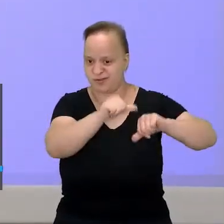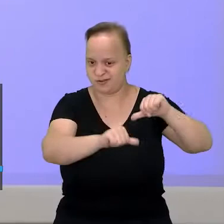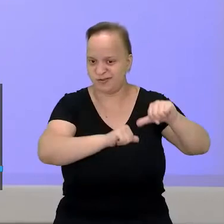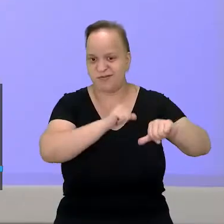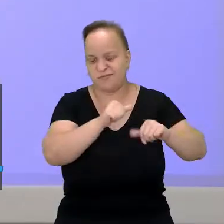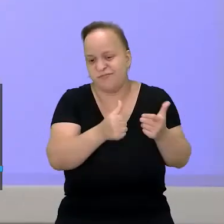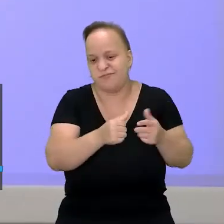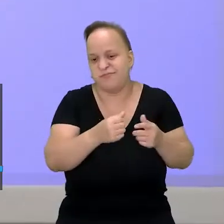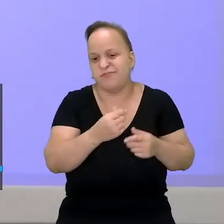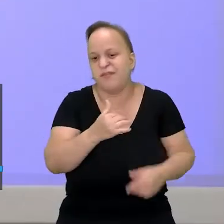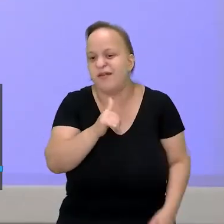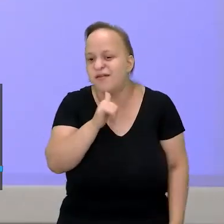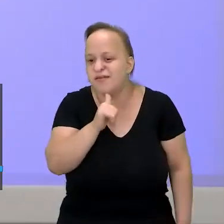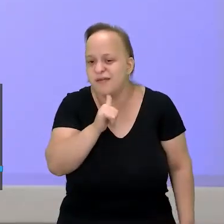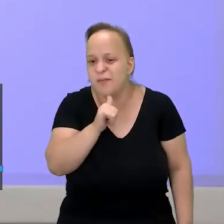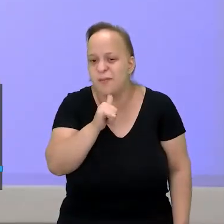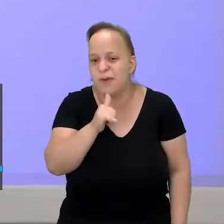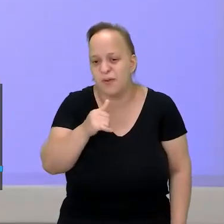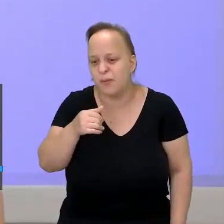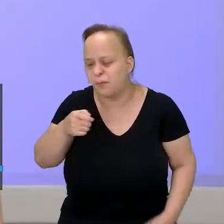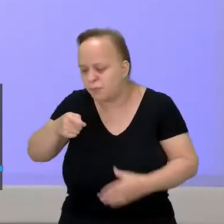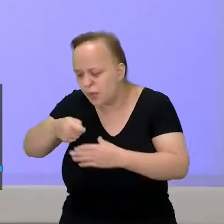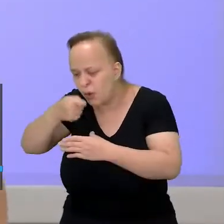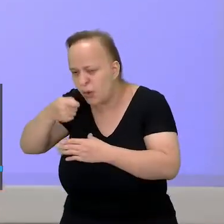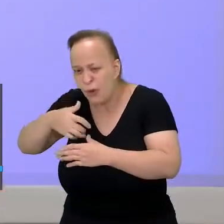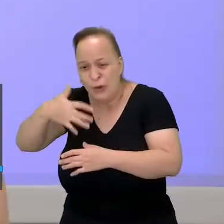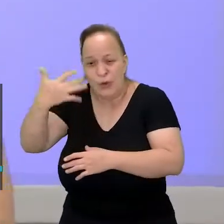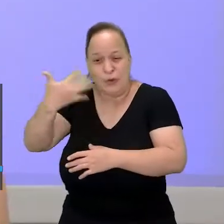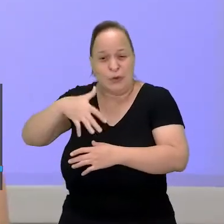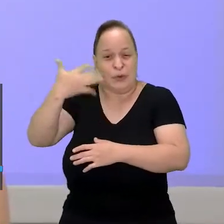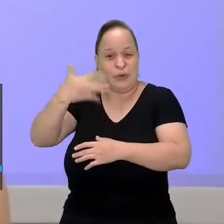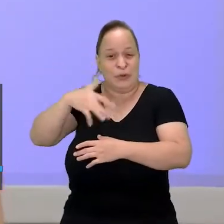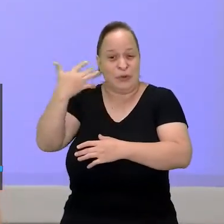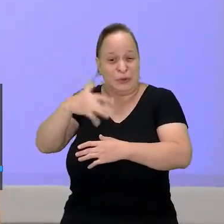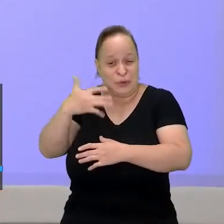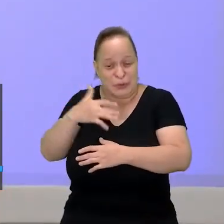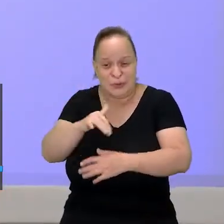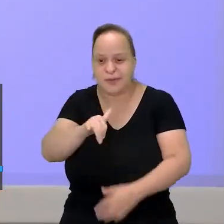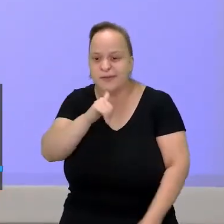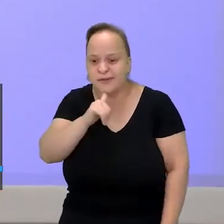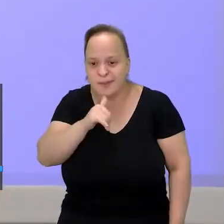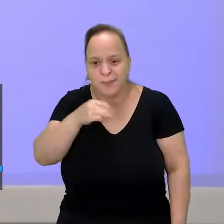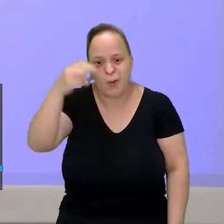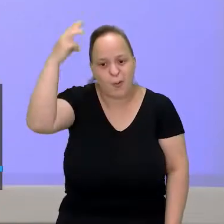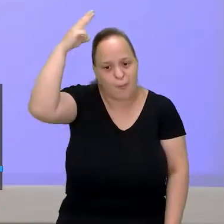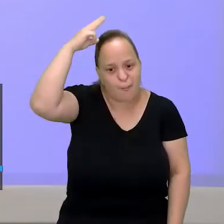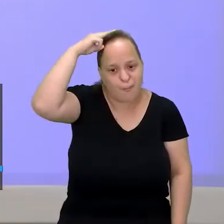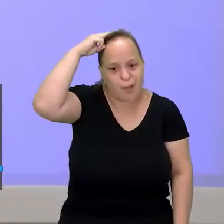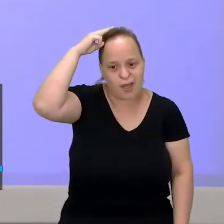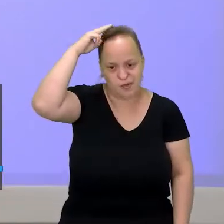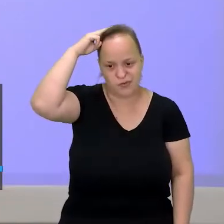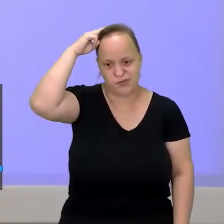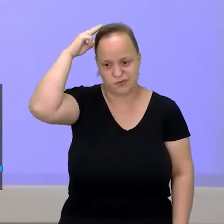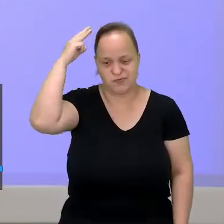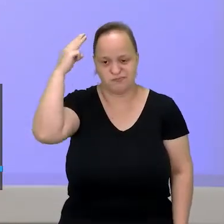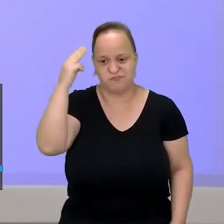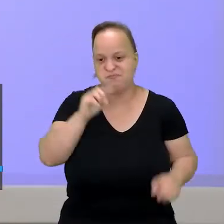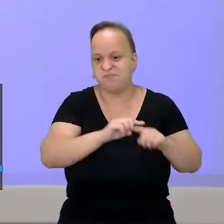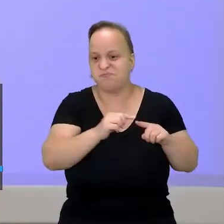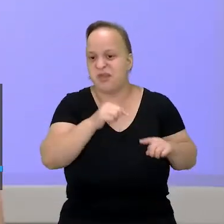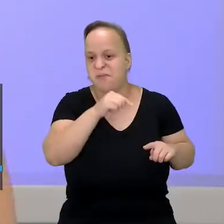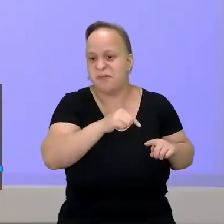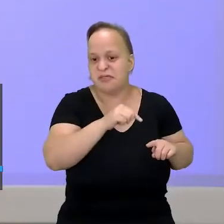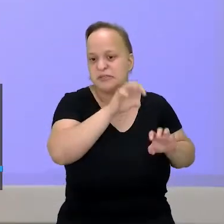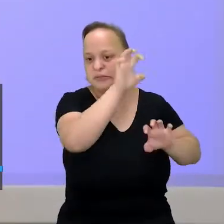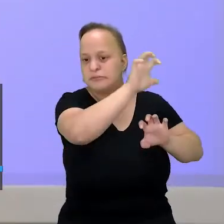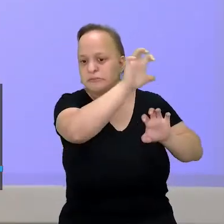exemplo, pimenta. Né? Por exemplo, no México, em outros países, você tem a presença muito grande de pimenta. Nem todos os estados brasileiros a pimenta é algo tão